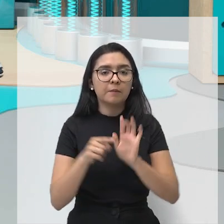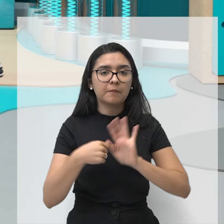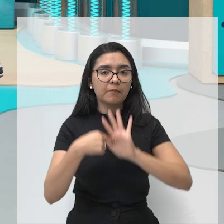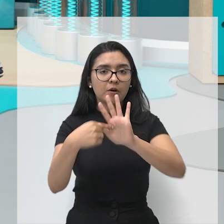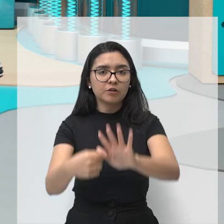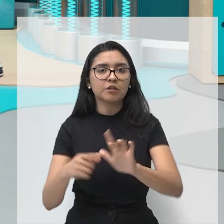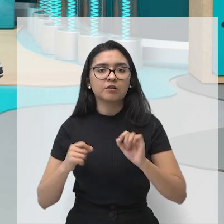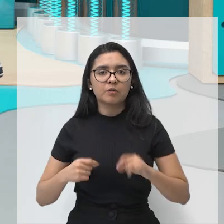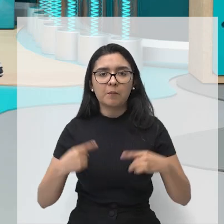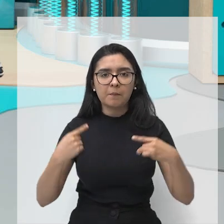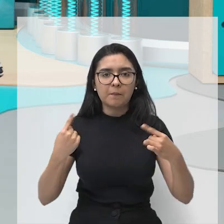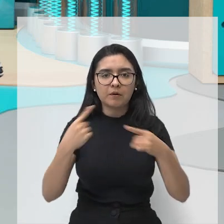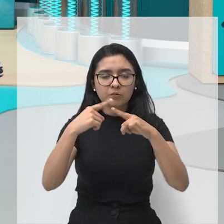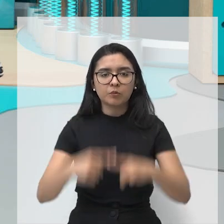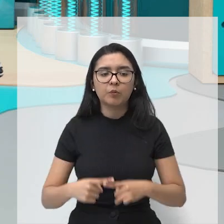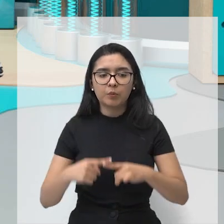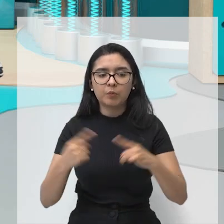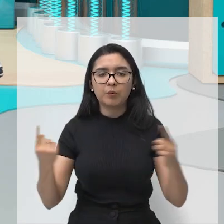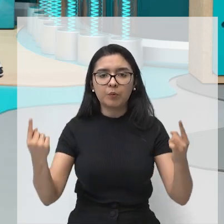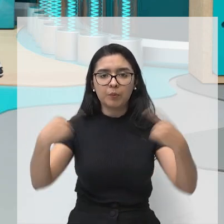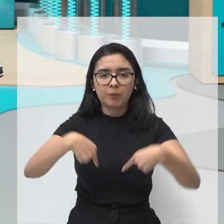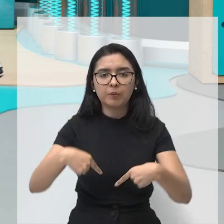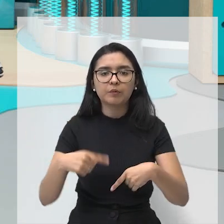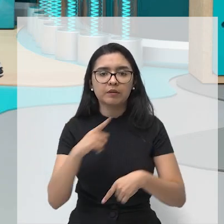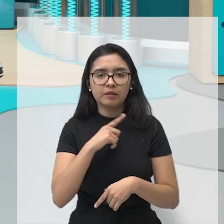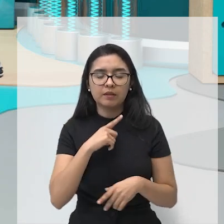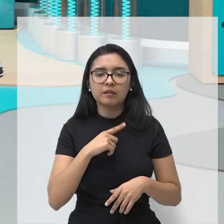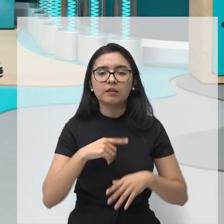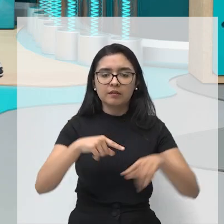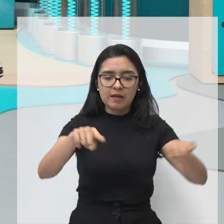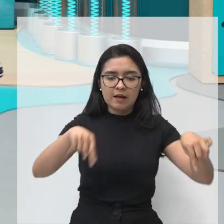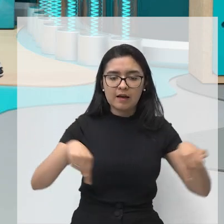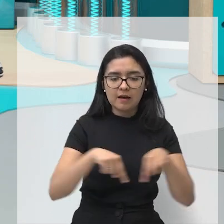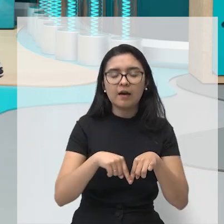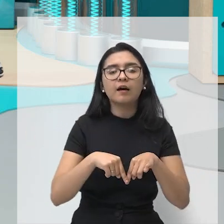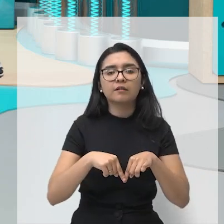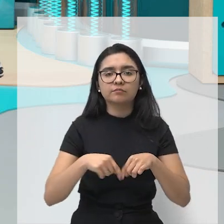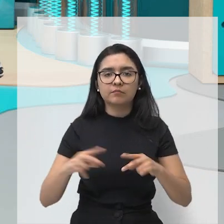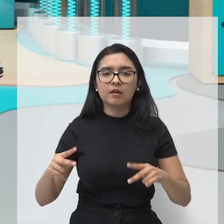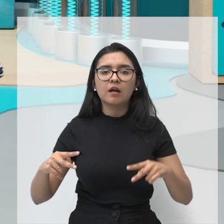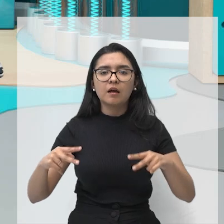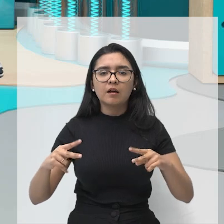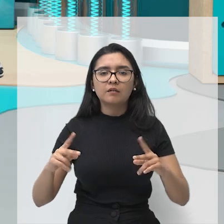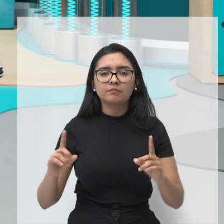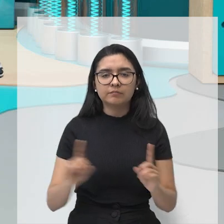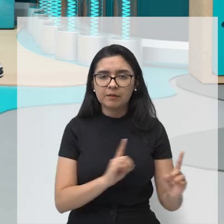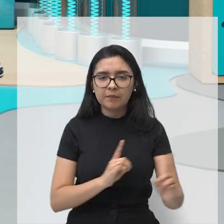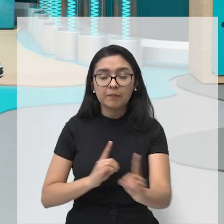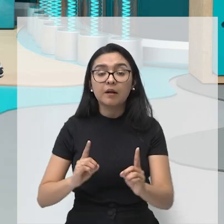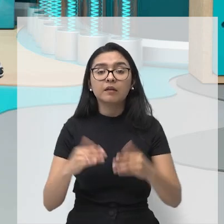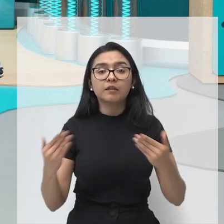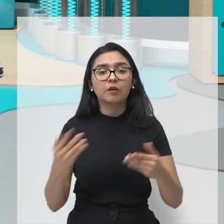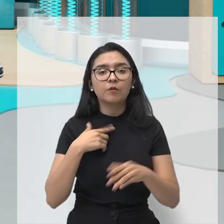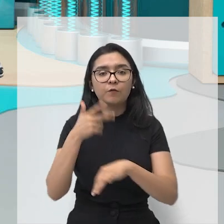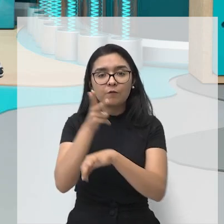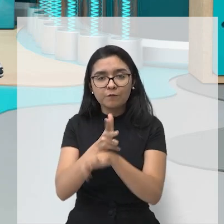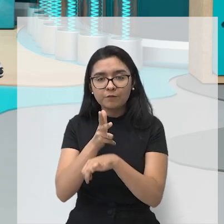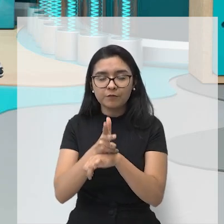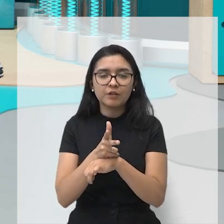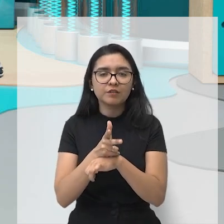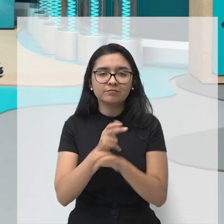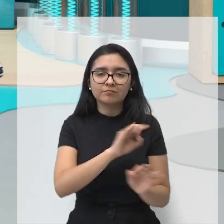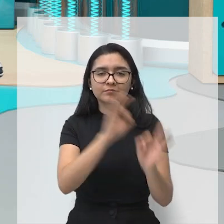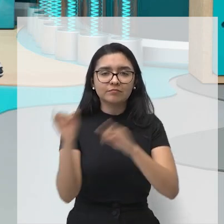o combate, tentando adentrar ali na área do adversário. Eu acredito que pelo vídeo eles estavam fazendo uma